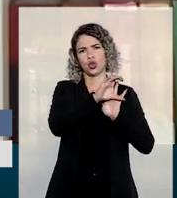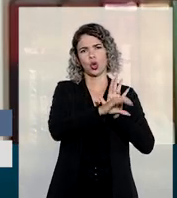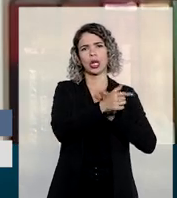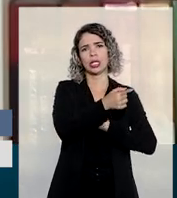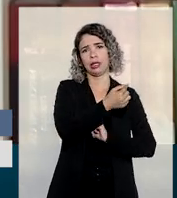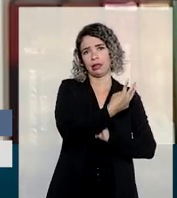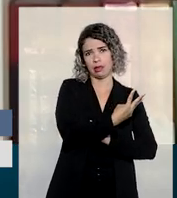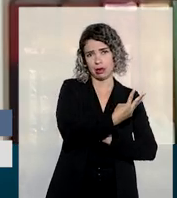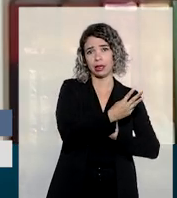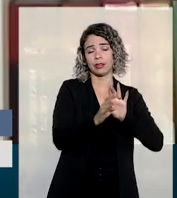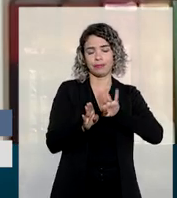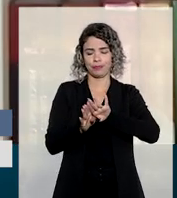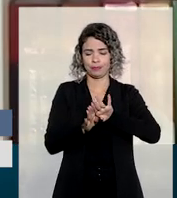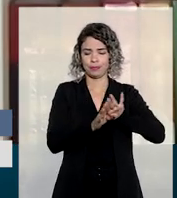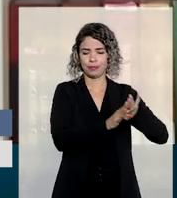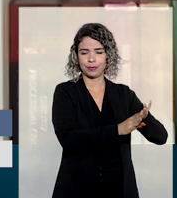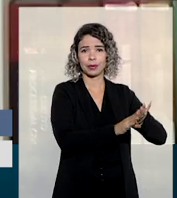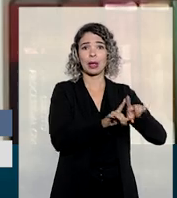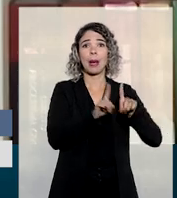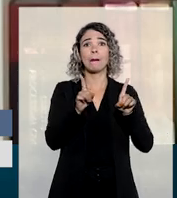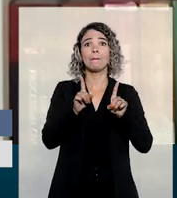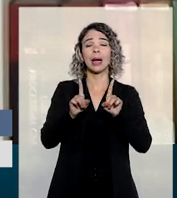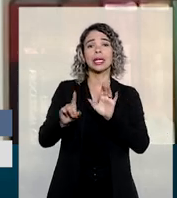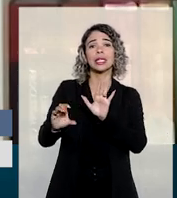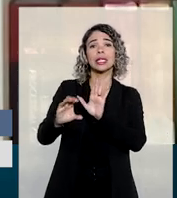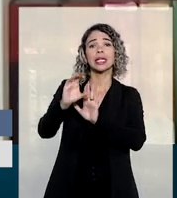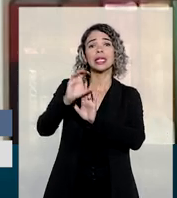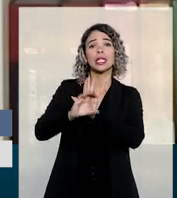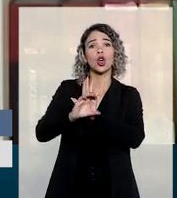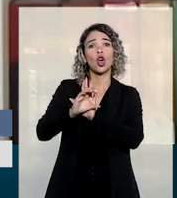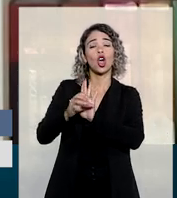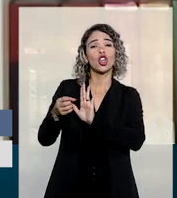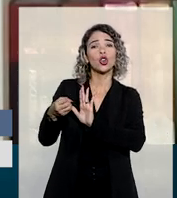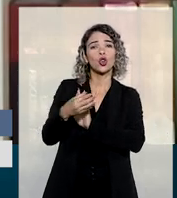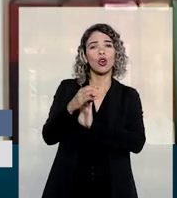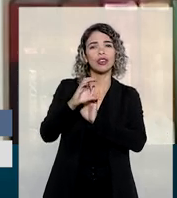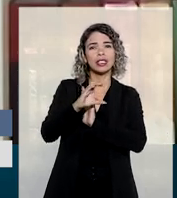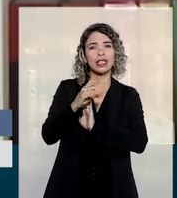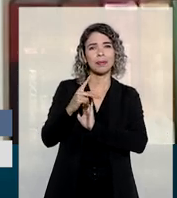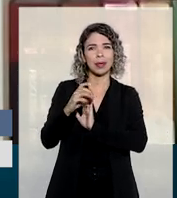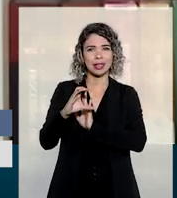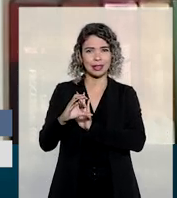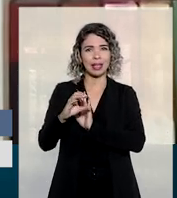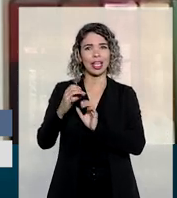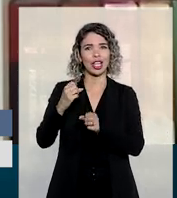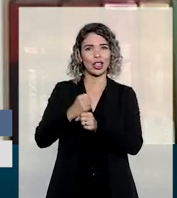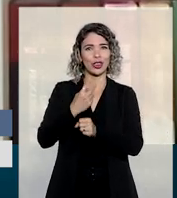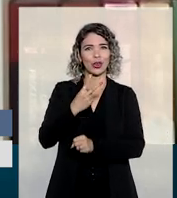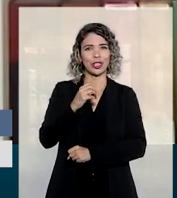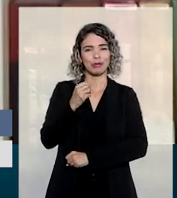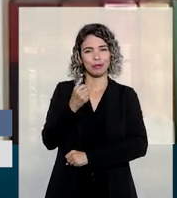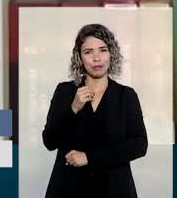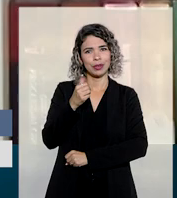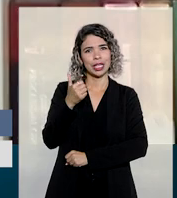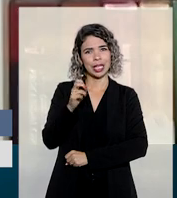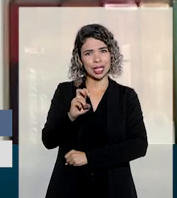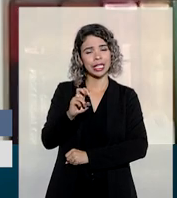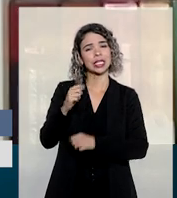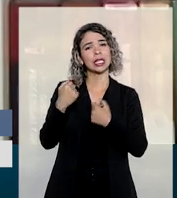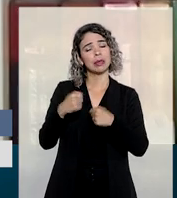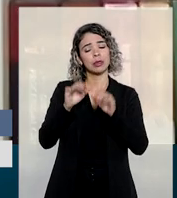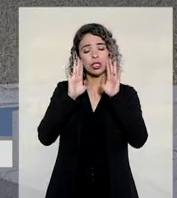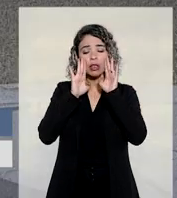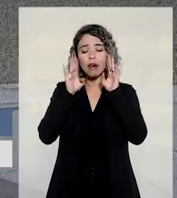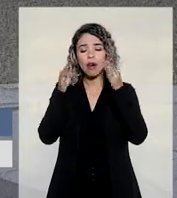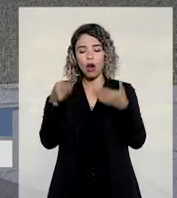consolidava lá no CPC de 73. A gente precisa agora, diante dessa sutil mudança legislativa, dar a importância que o texto merece